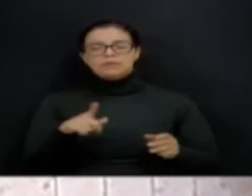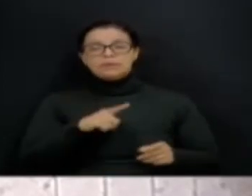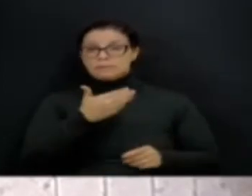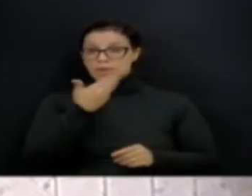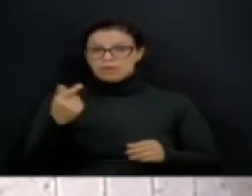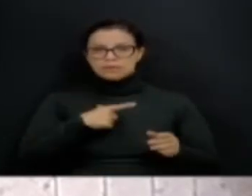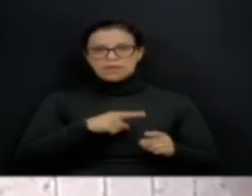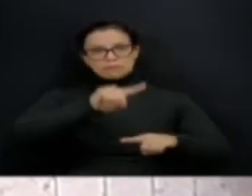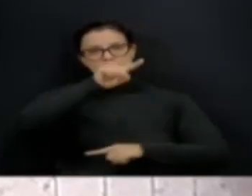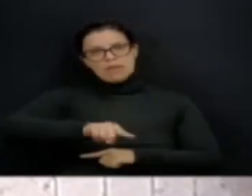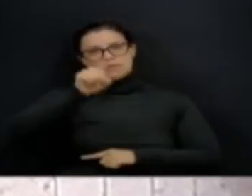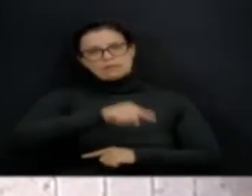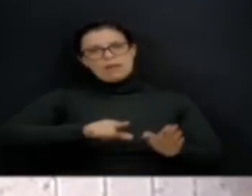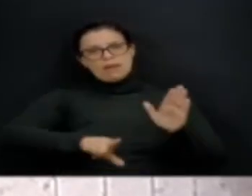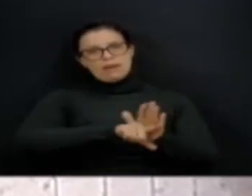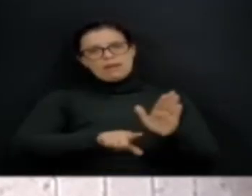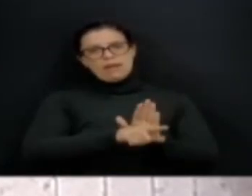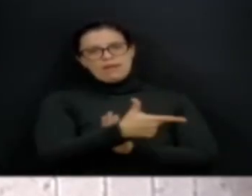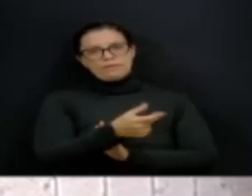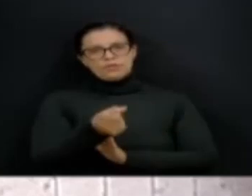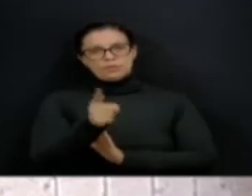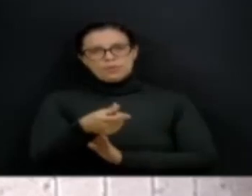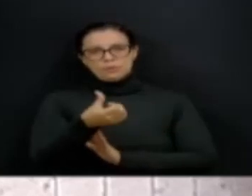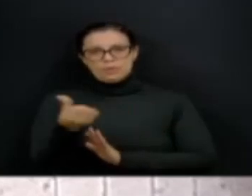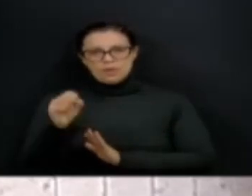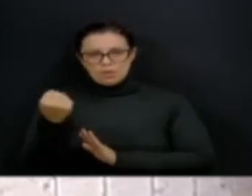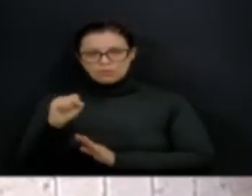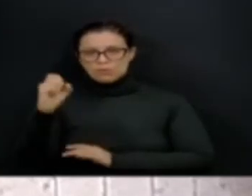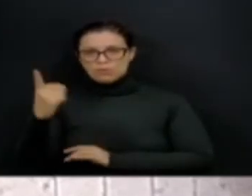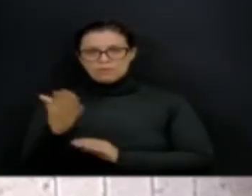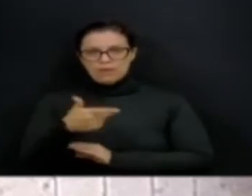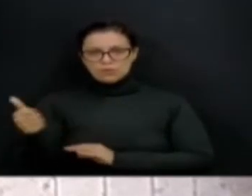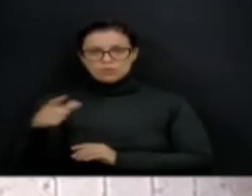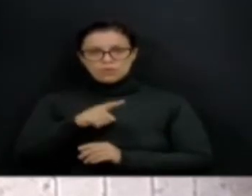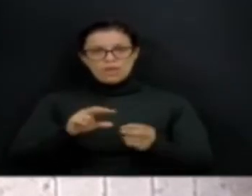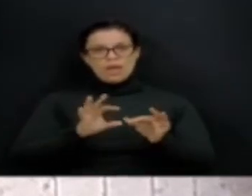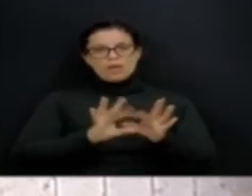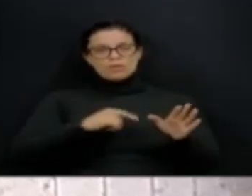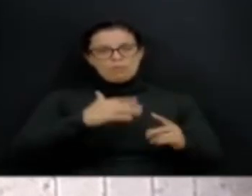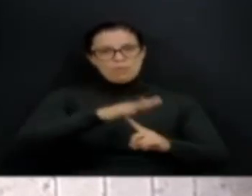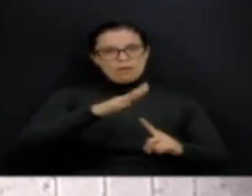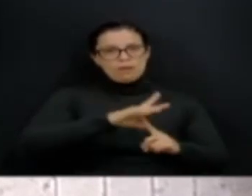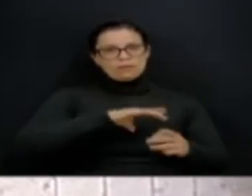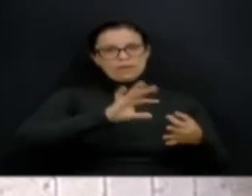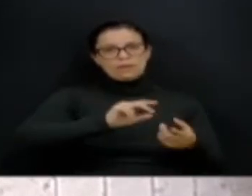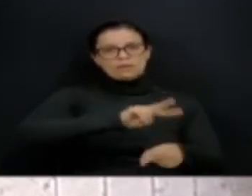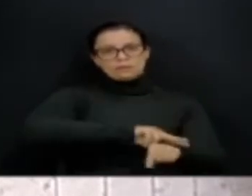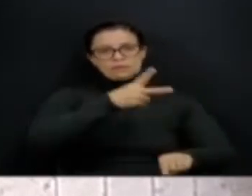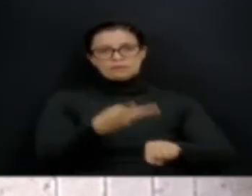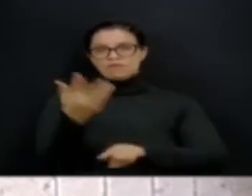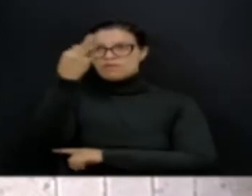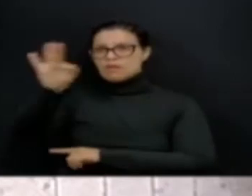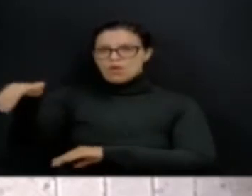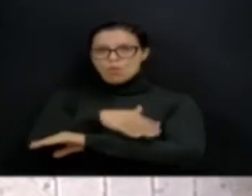melhor, revoga a Lei 20.668 de 2021, que autoriza o Estado do Paraná a delegar à